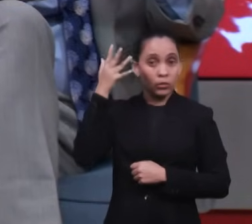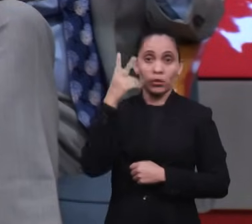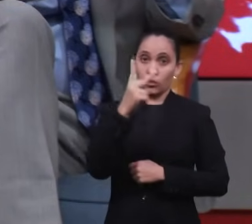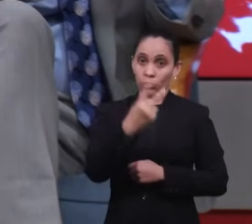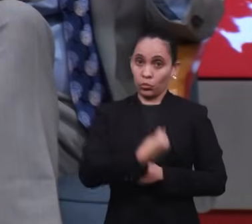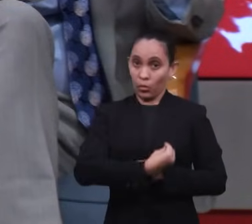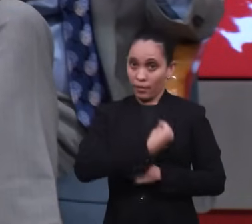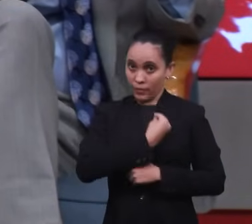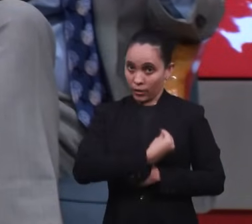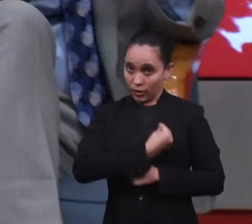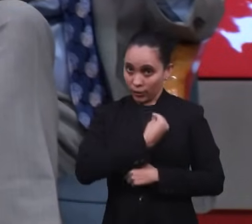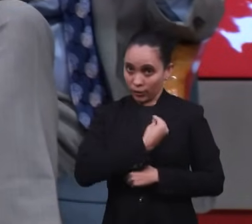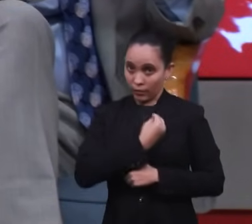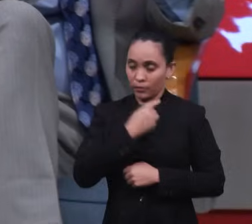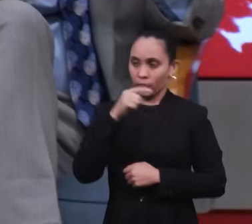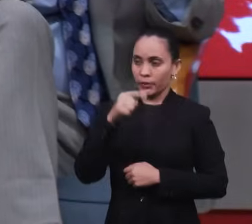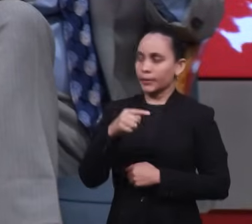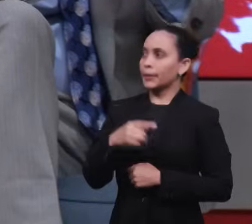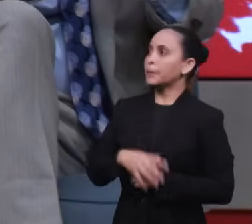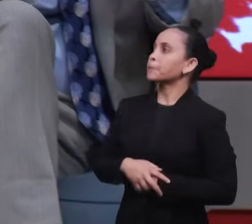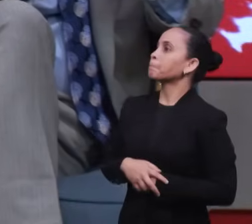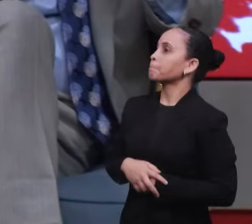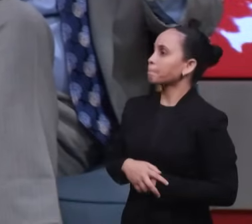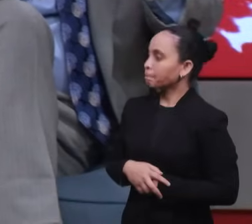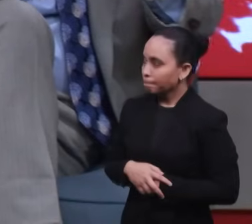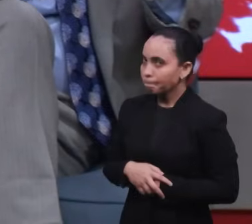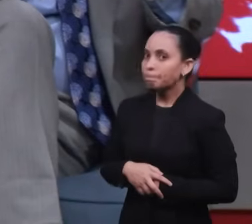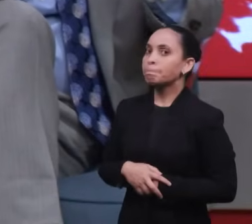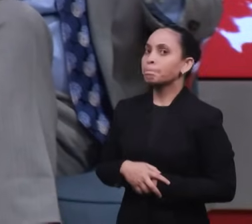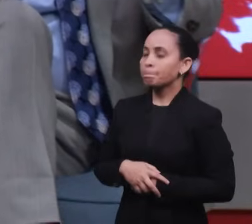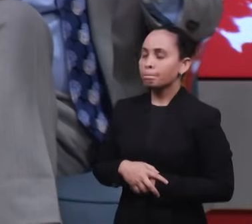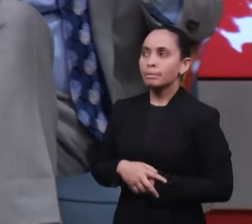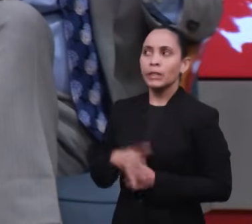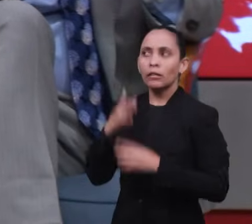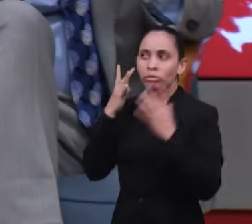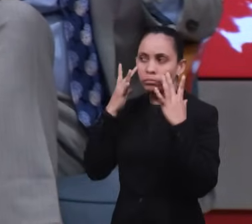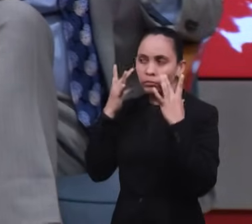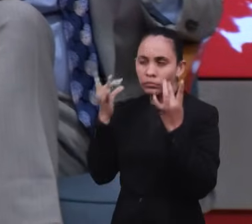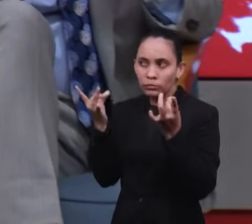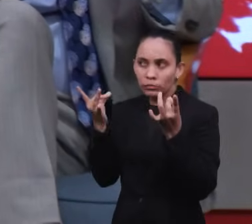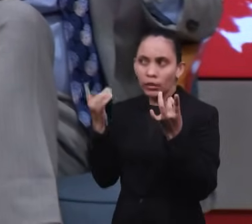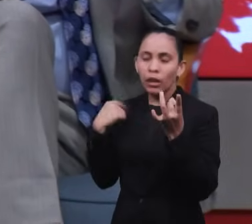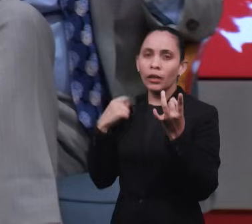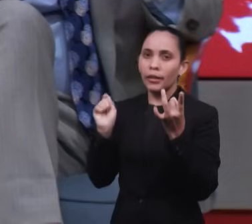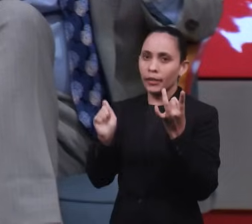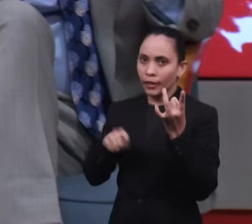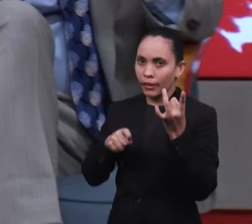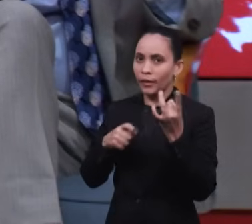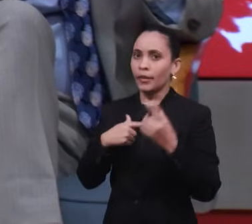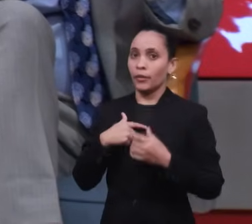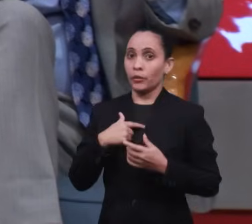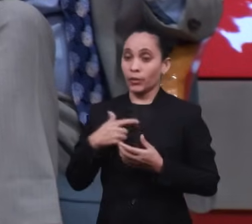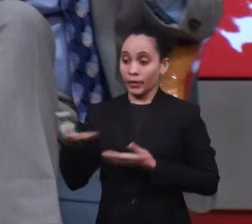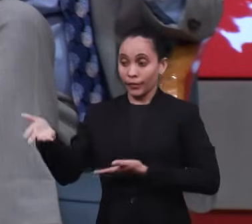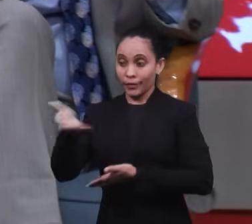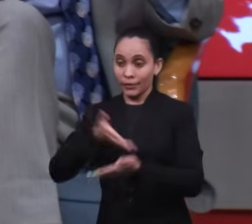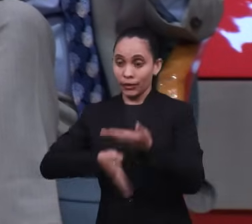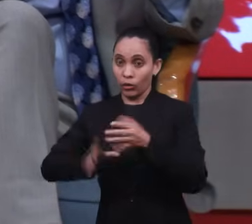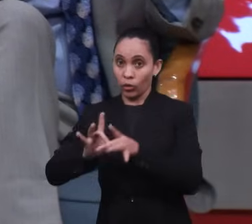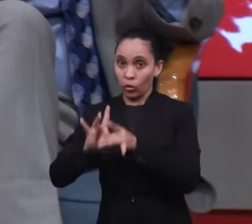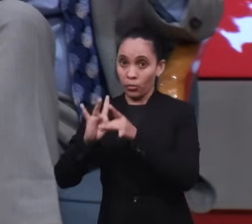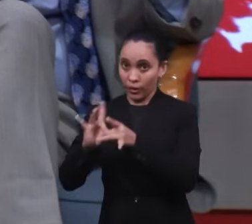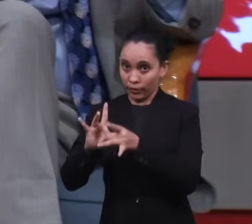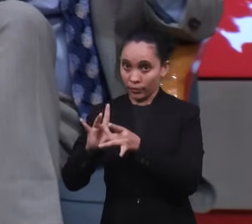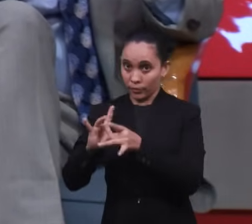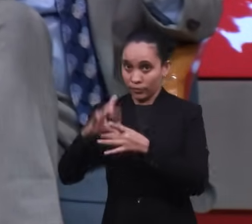respeito. Você ouviu, porque você é parte desse corpo. O sangue chega nessa parte do corpo,